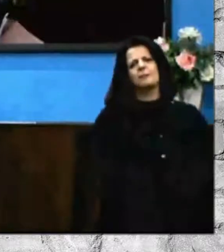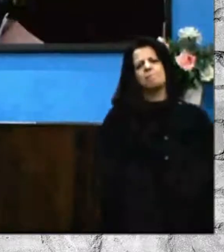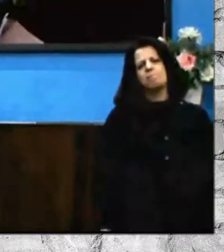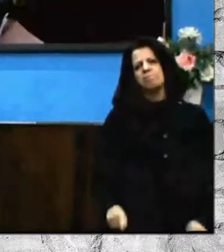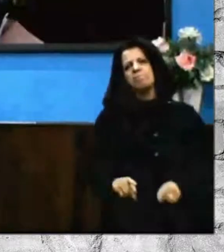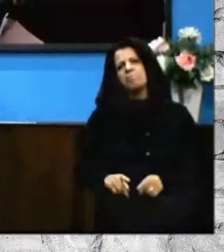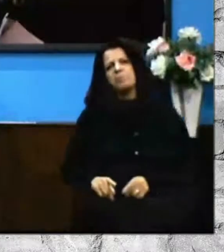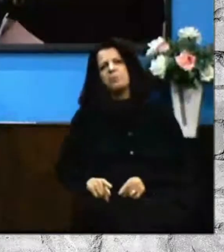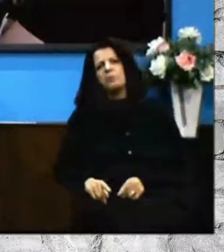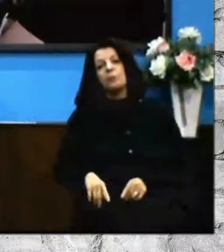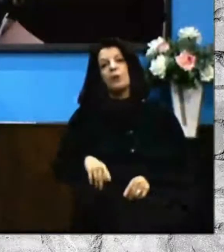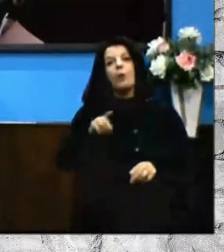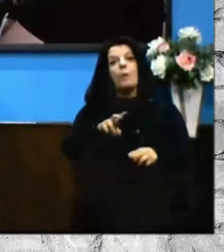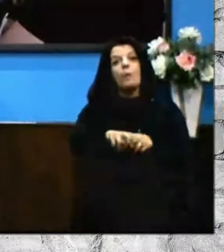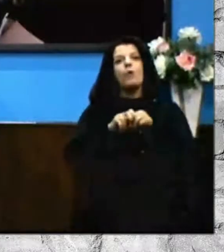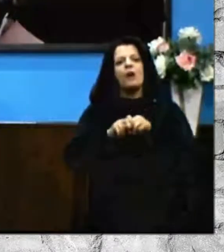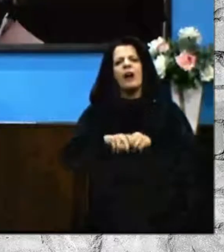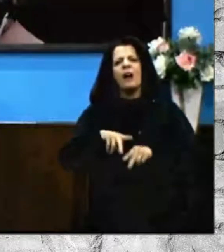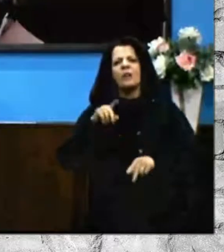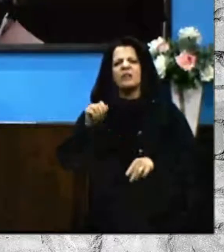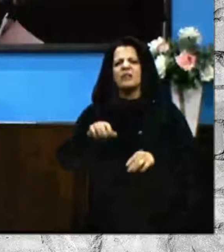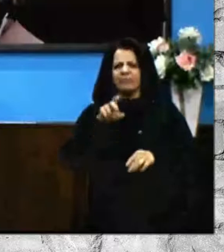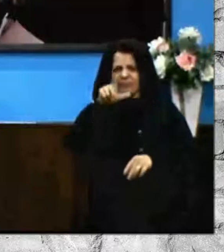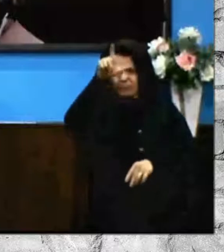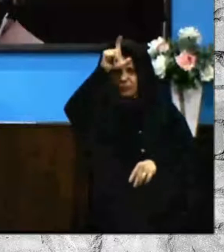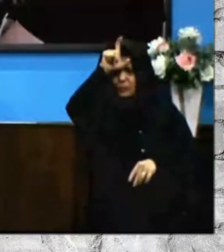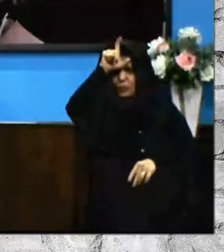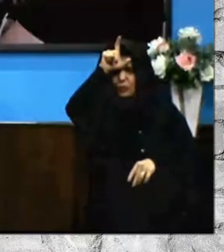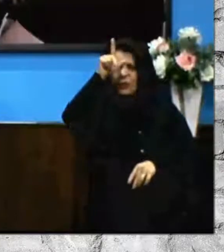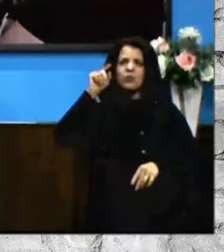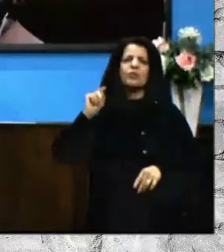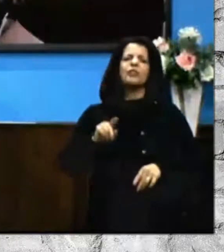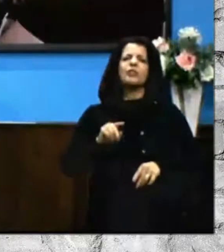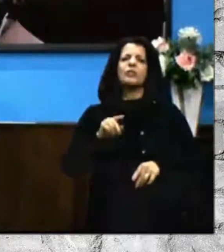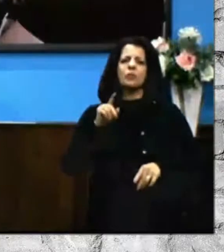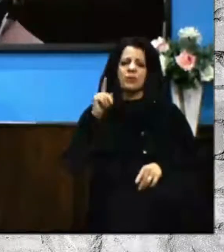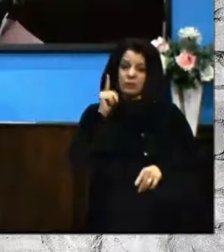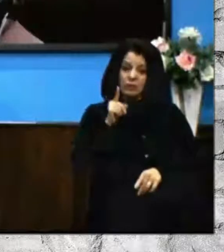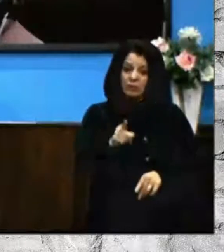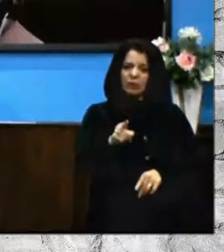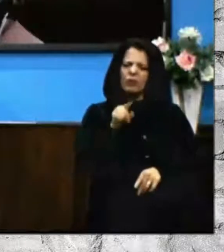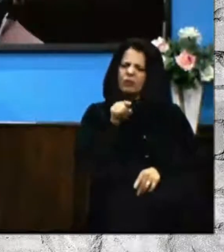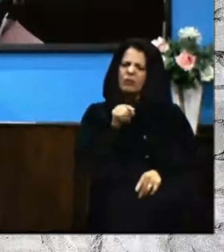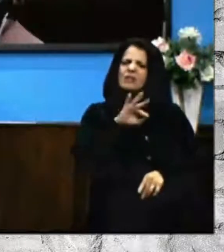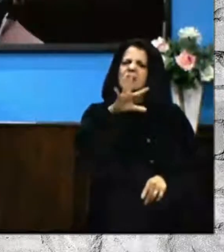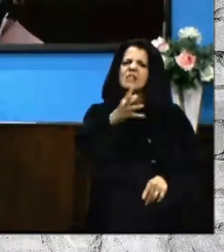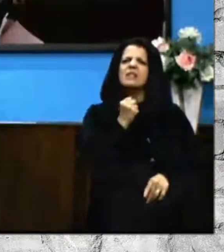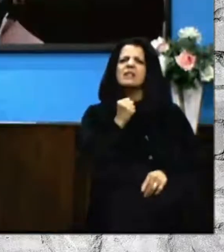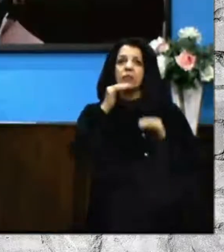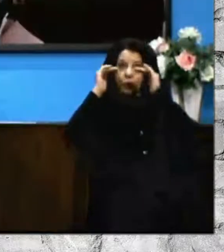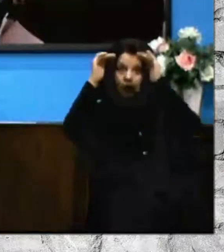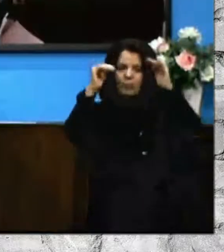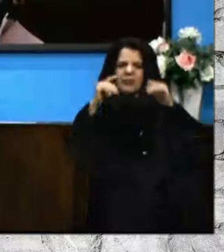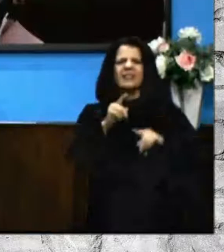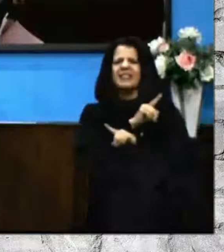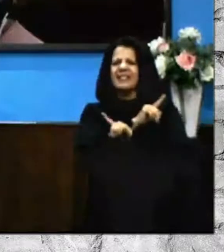Por ocasião da praga no Egito, Deus foi muito claro, serão salvos os que estiverem em obediência. O desobediente não